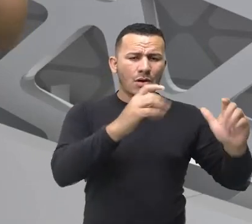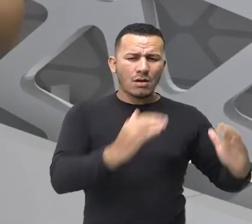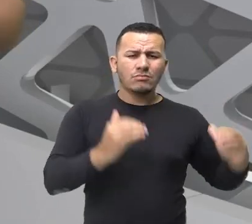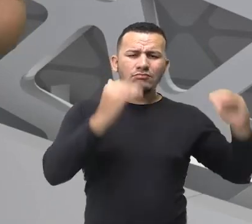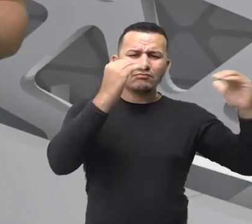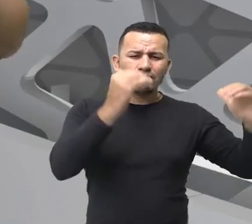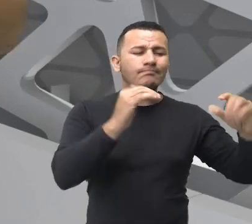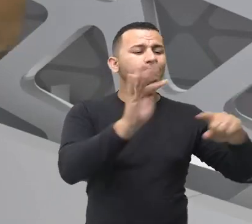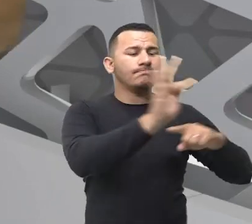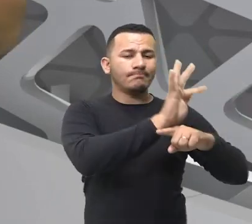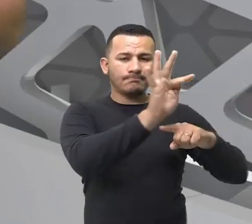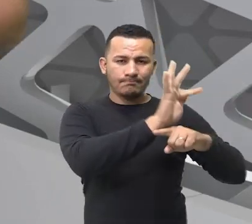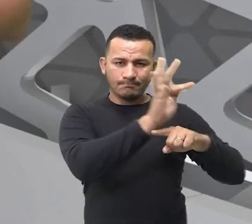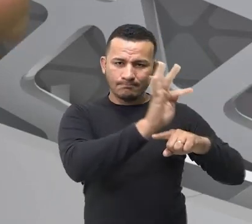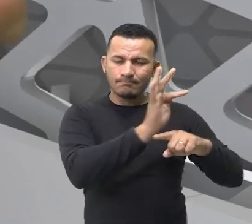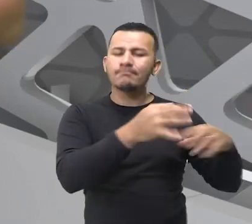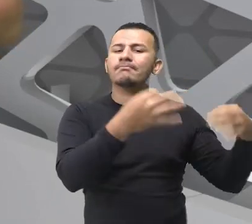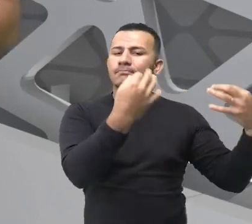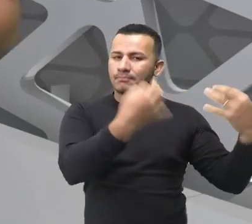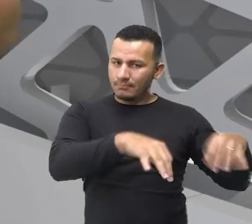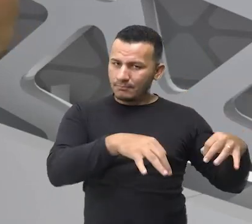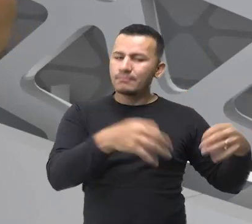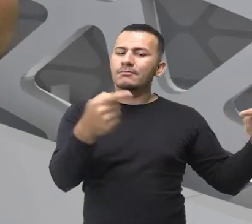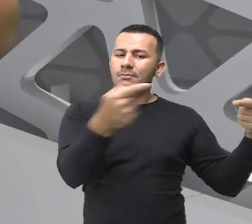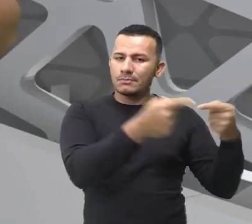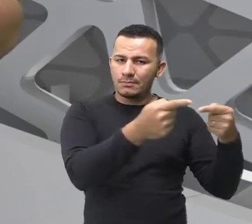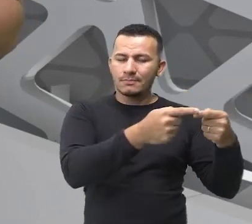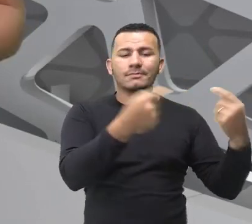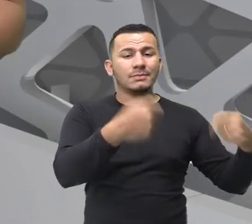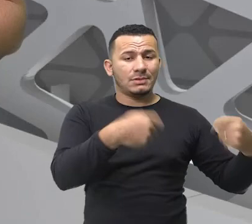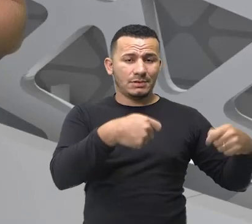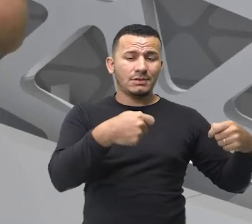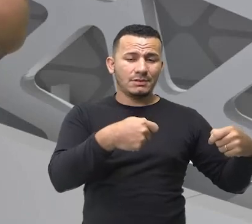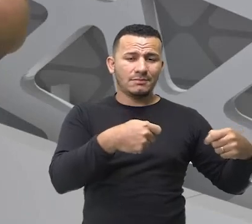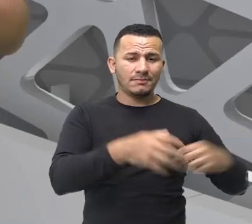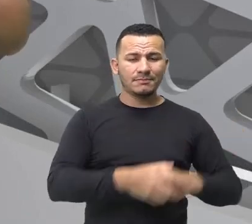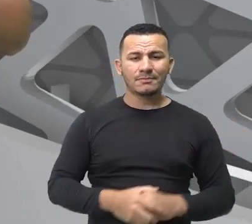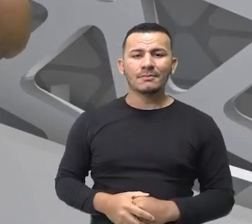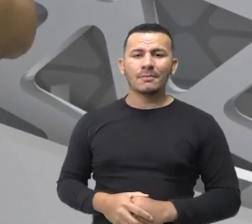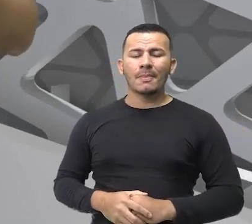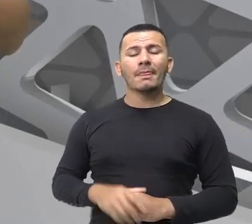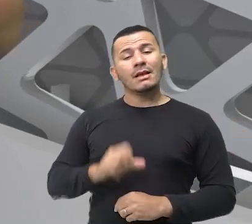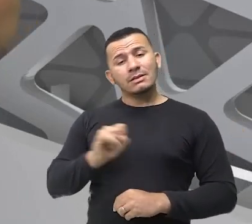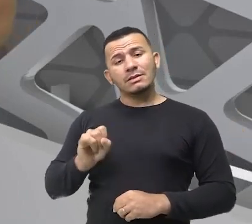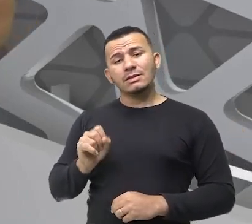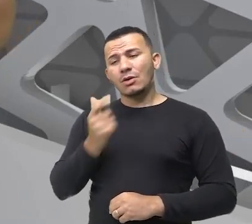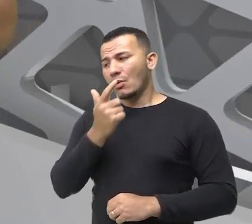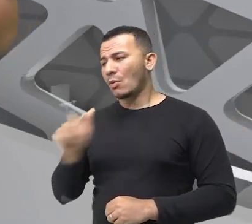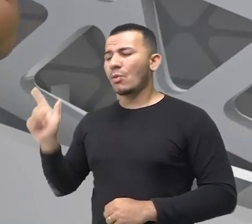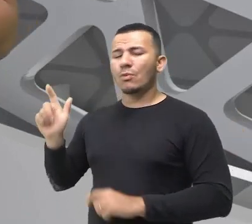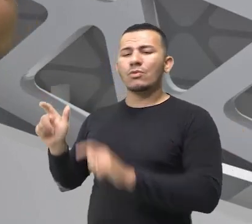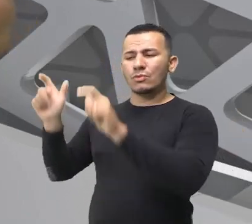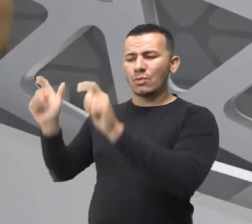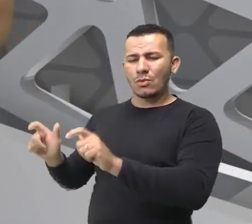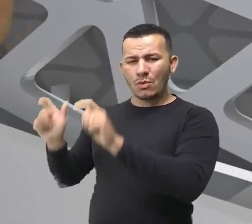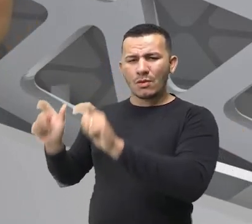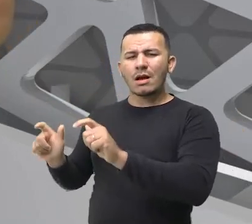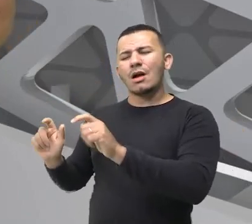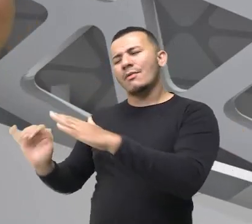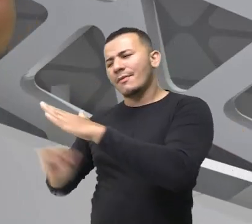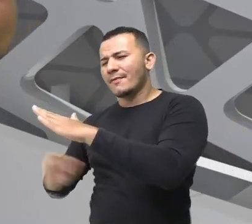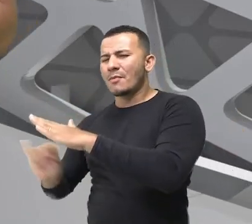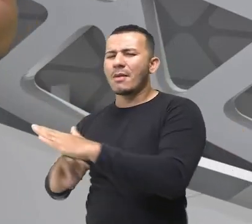essa carta de reclamação ela some uma linguagem formal Ok mais se formou outro ambiente um